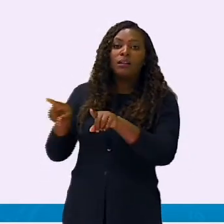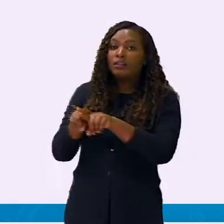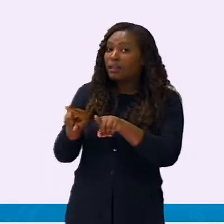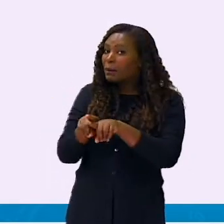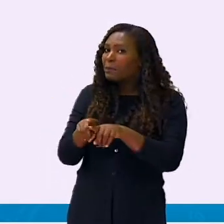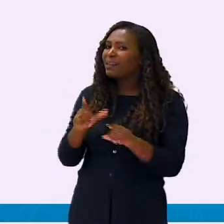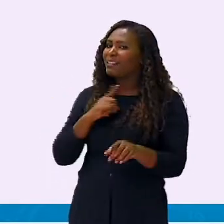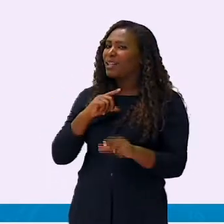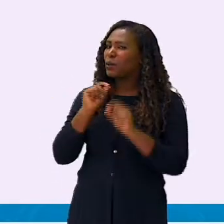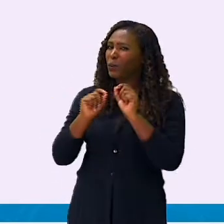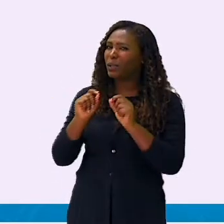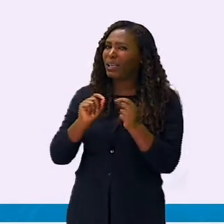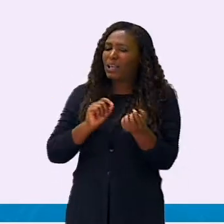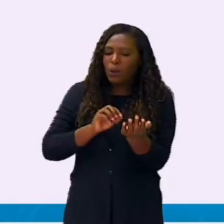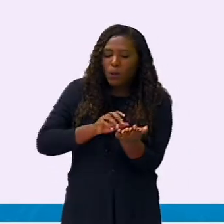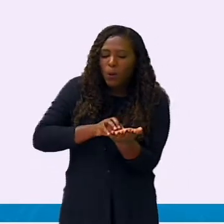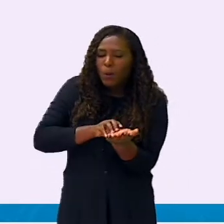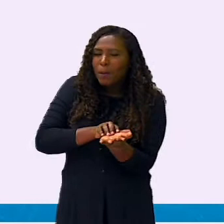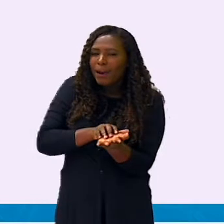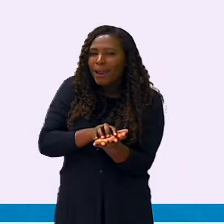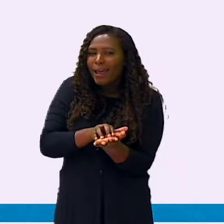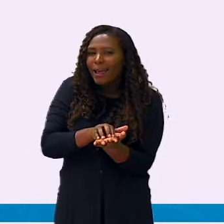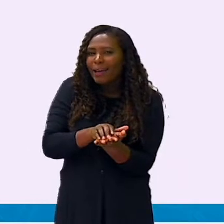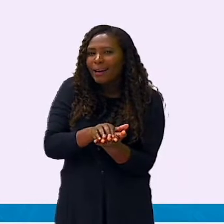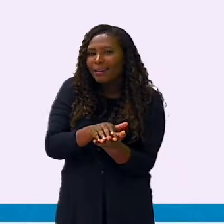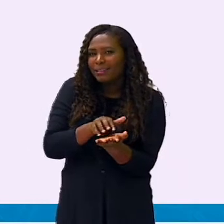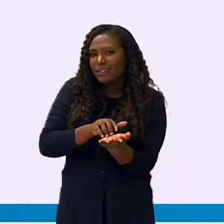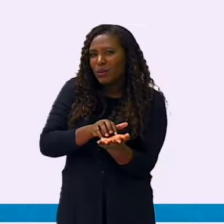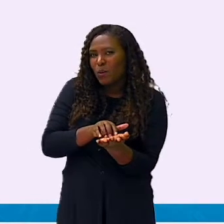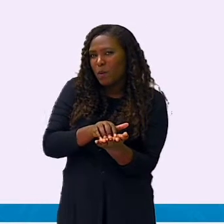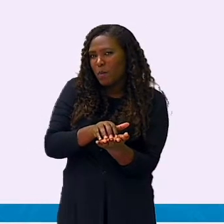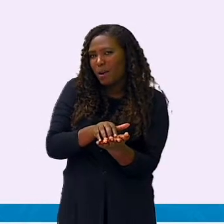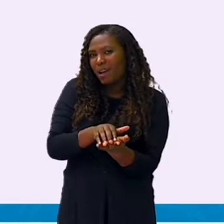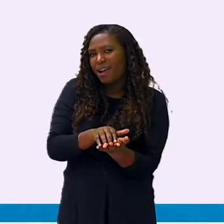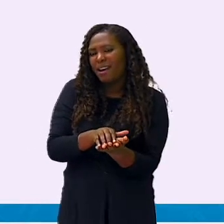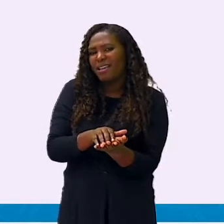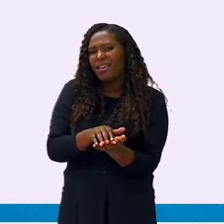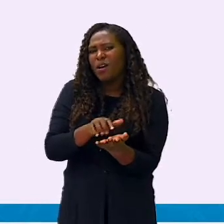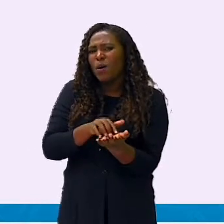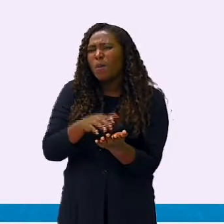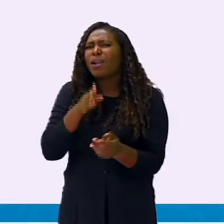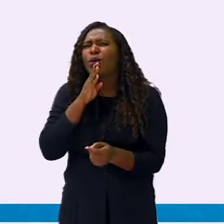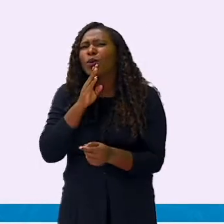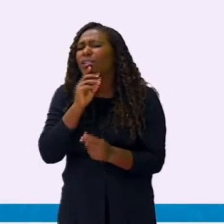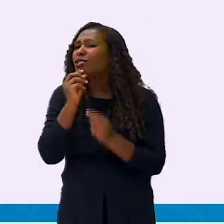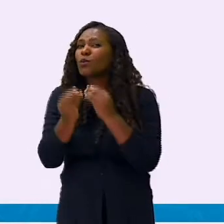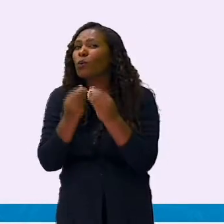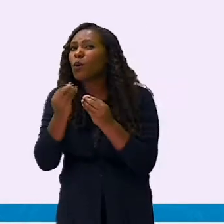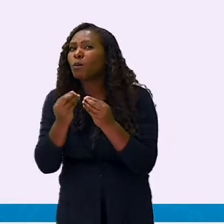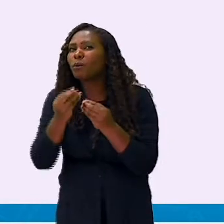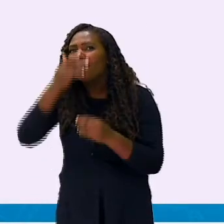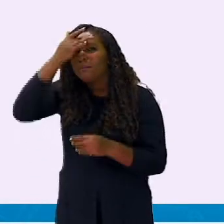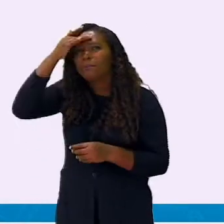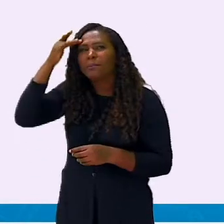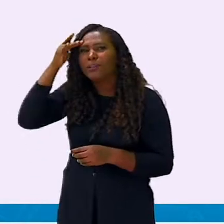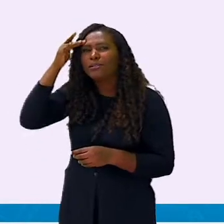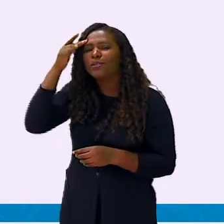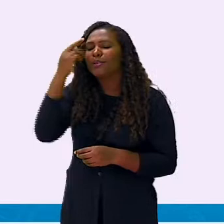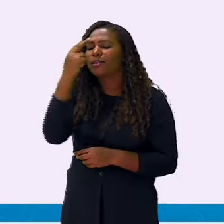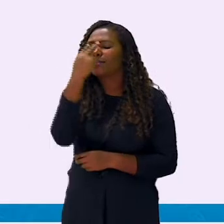consegue tocar as palavras. O braille é importante para as pessoas cegas,